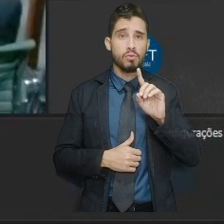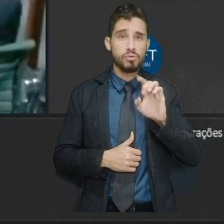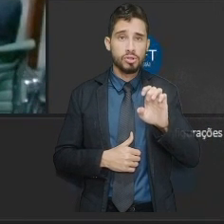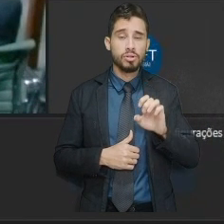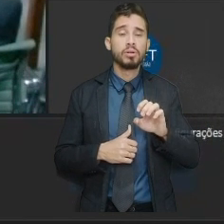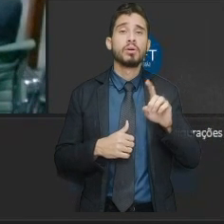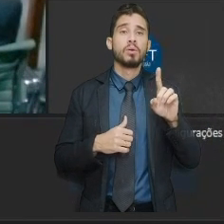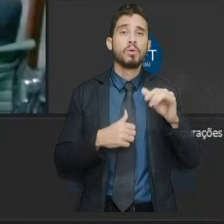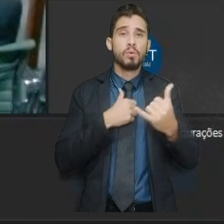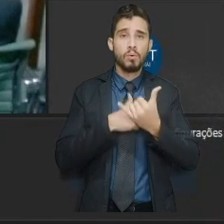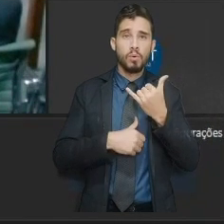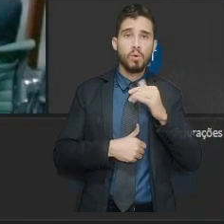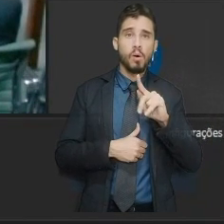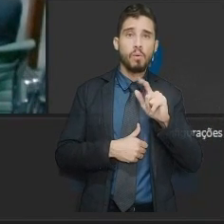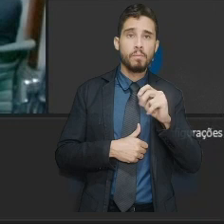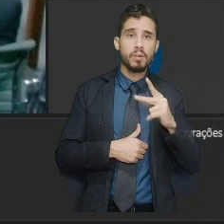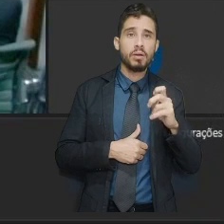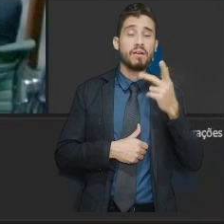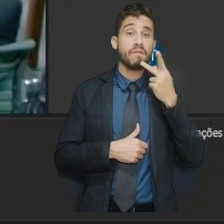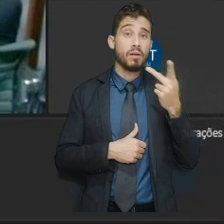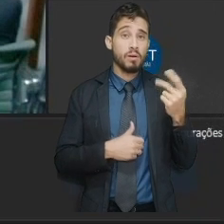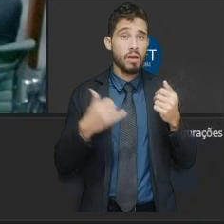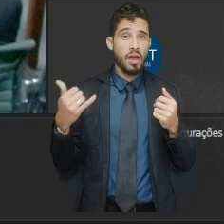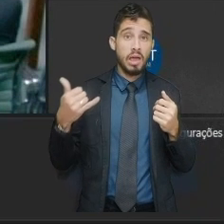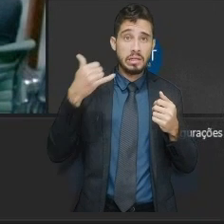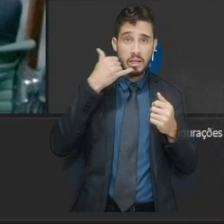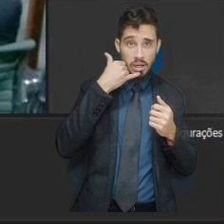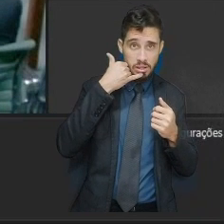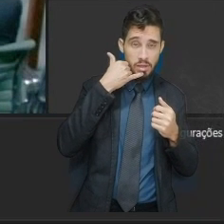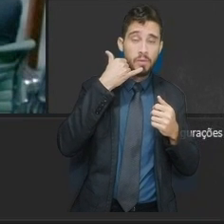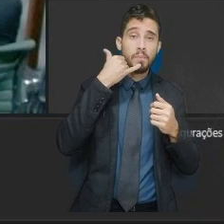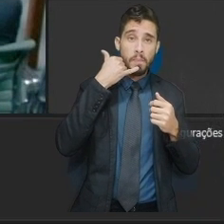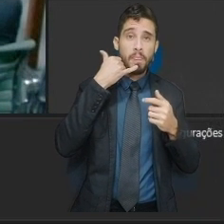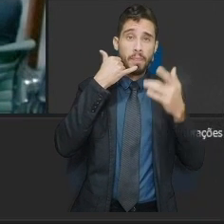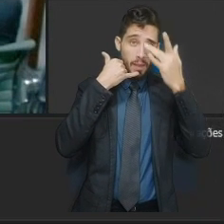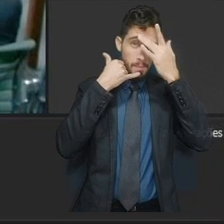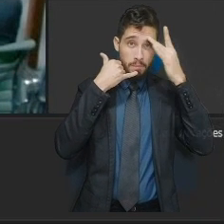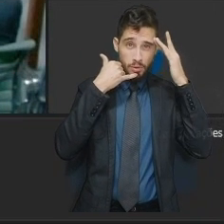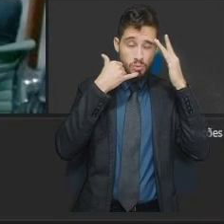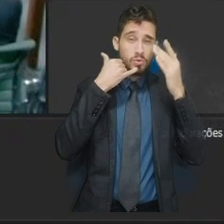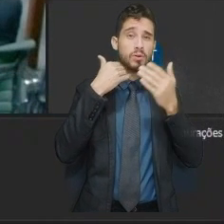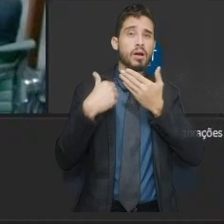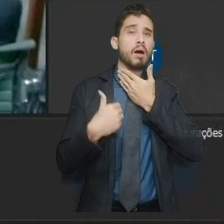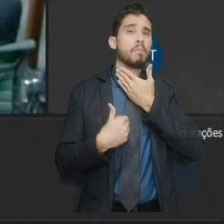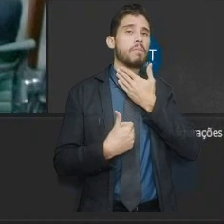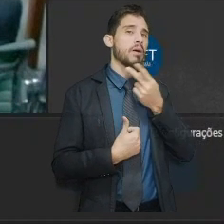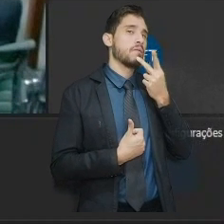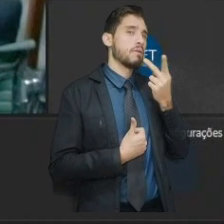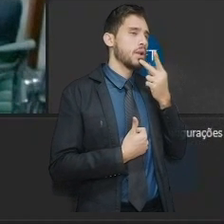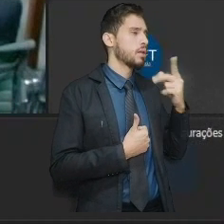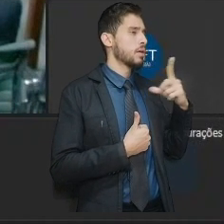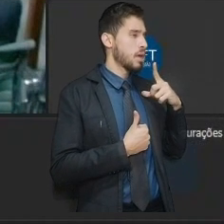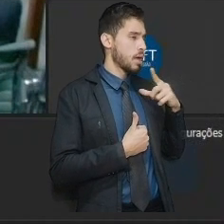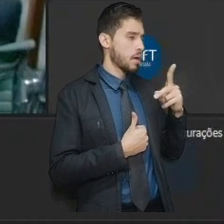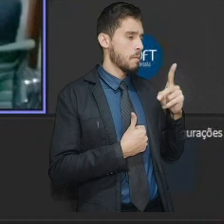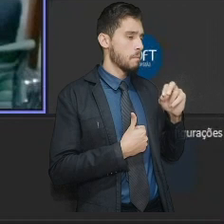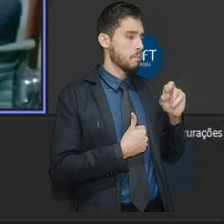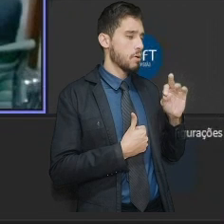como golpe da portabilidade. Ela afirma que recebeu uma ligação com a oferta de uma proposta